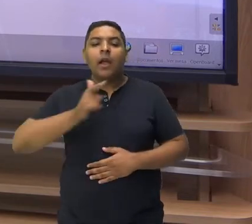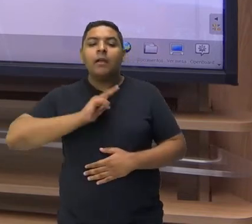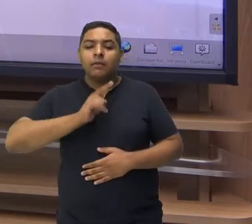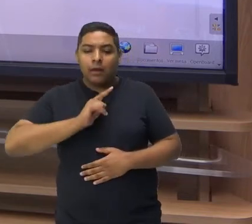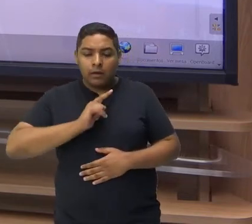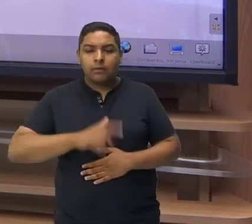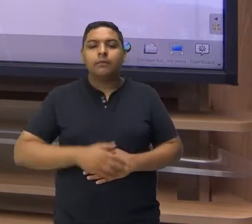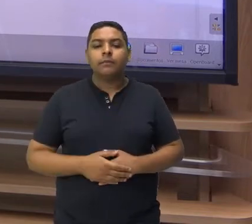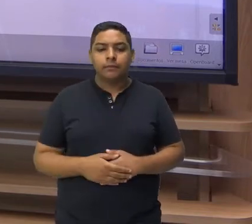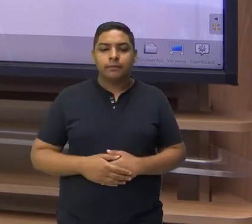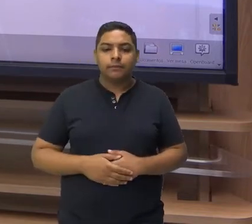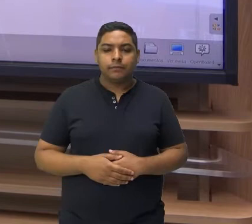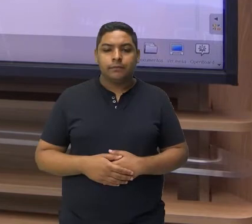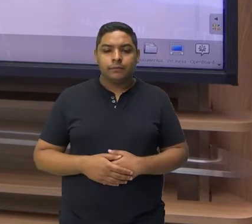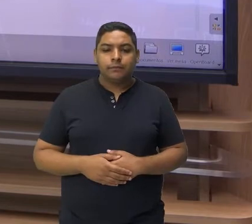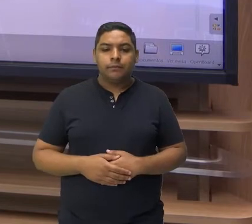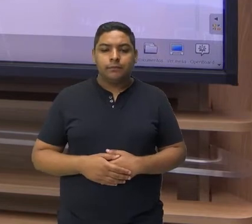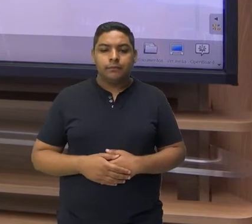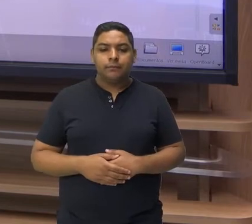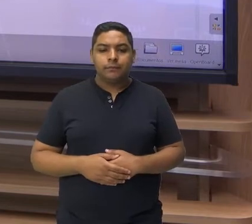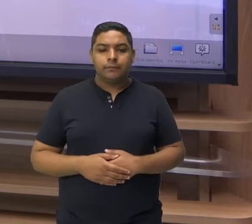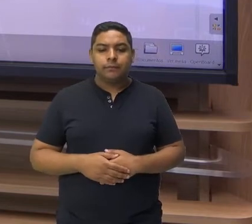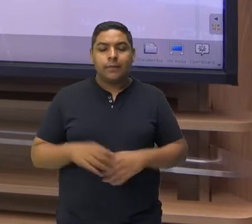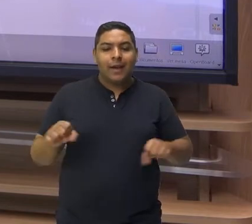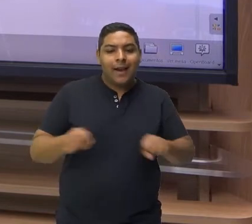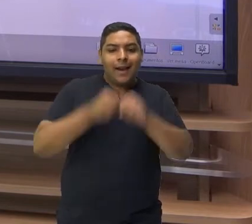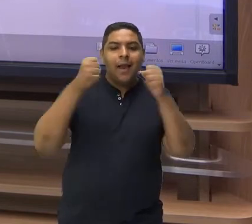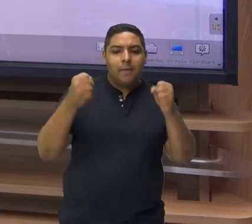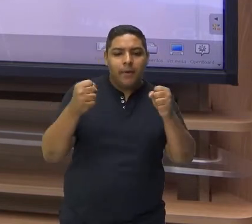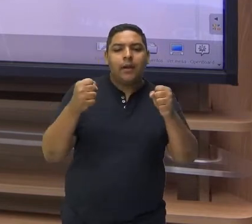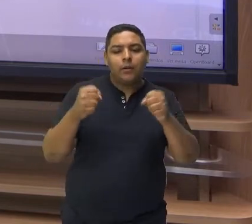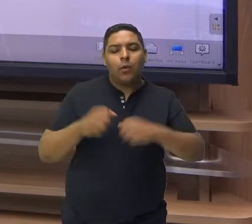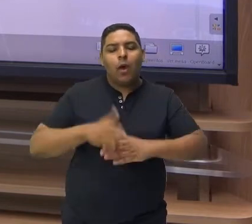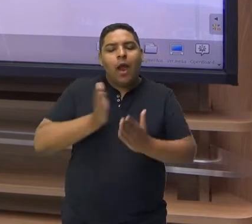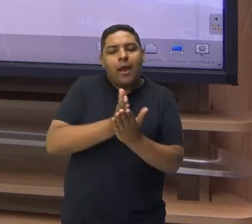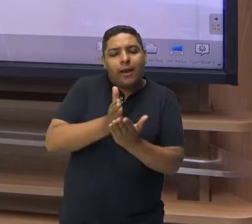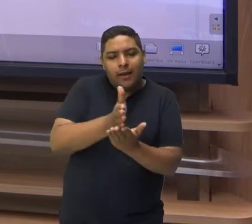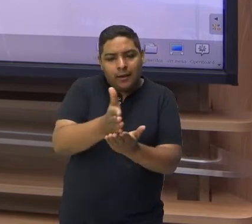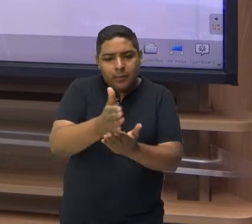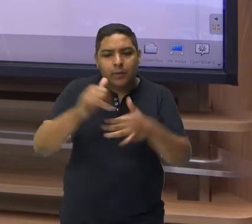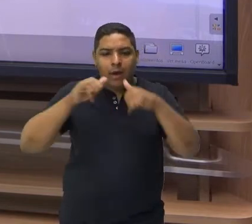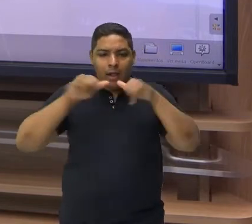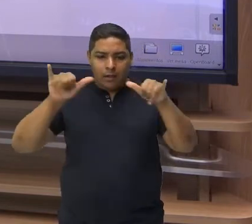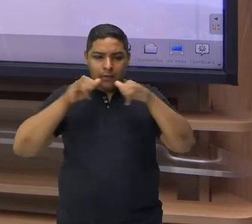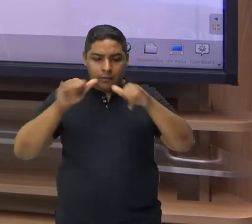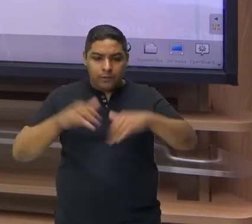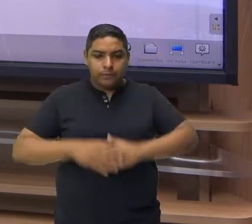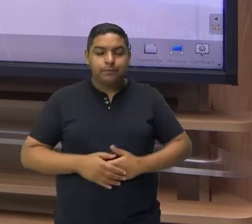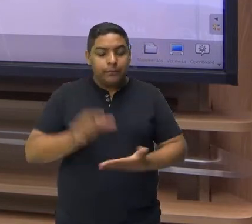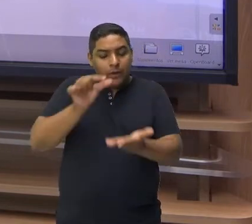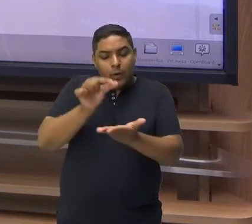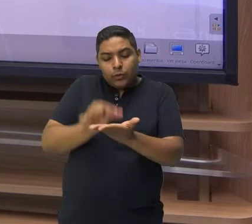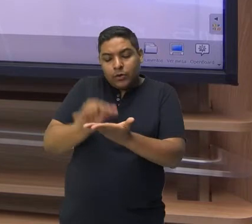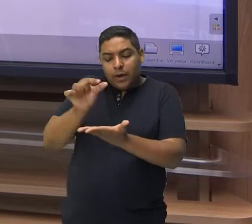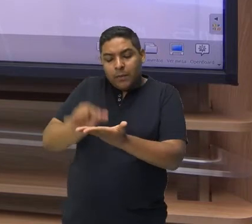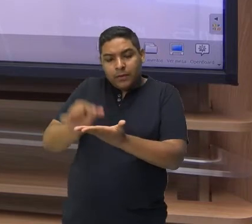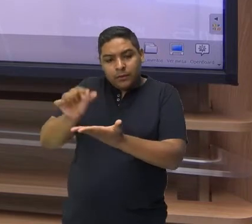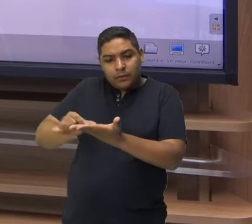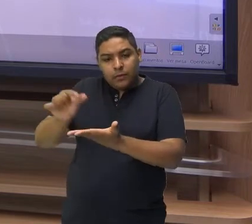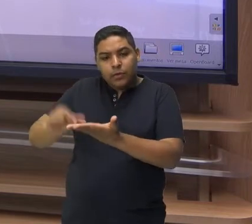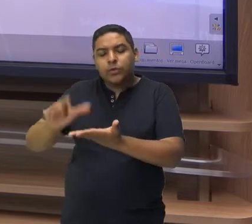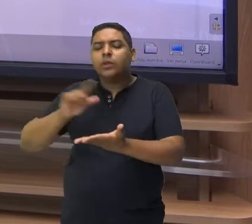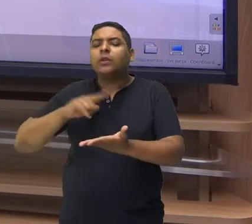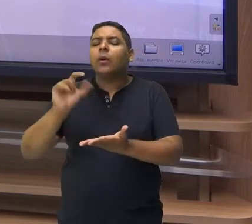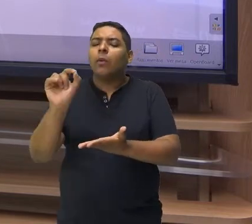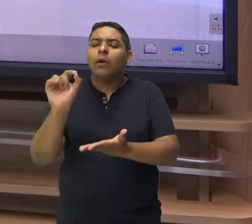tomada, eu estou quebrando ali a condição de equilíbrio eletrostático. Beleza? Os capacitores, eles têm uma função aí